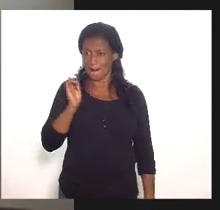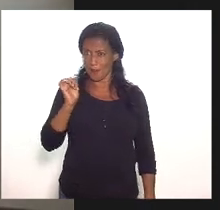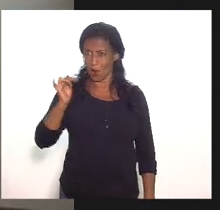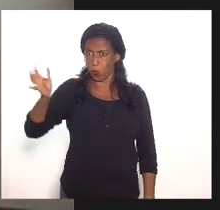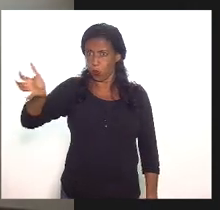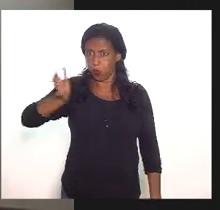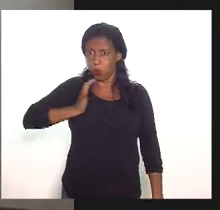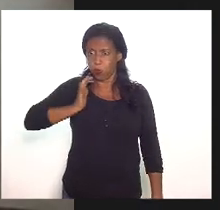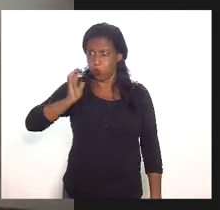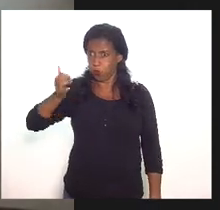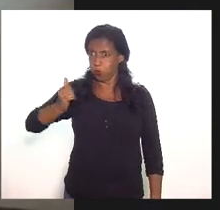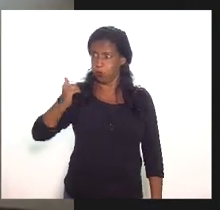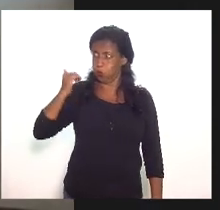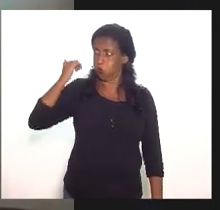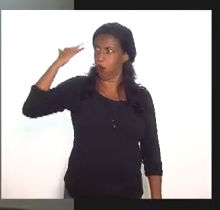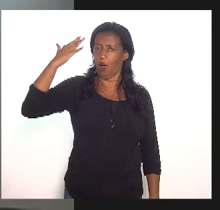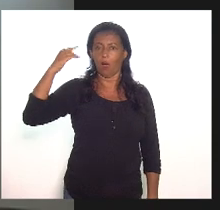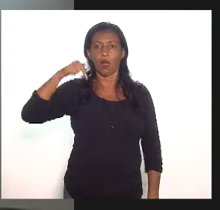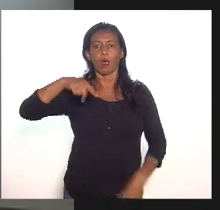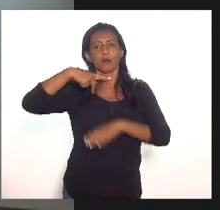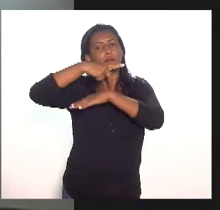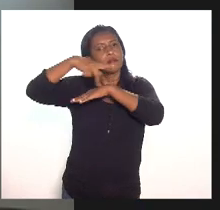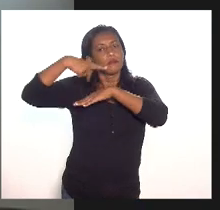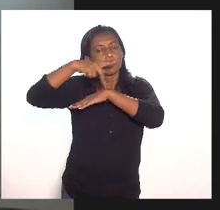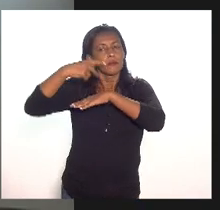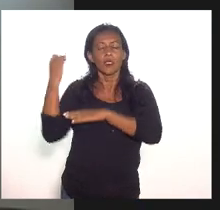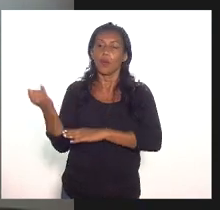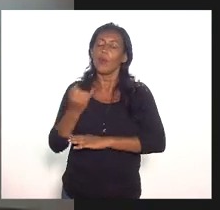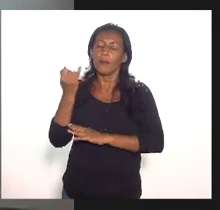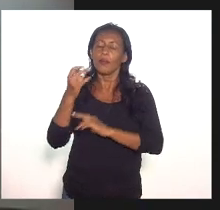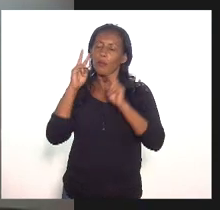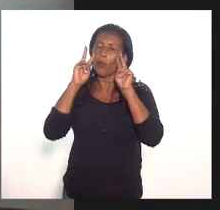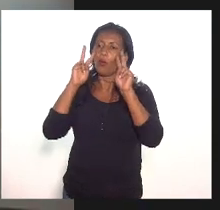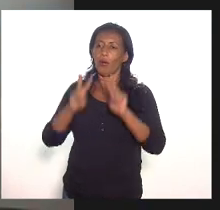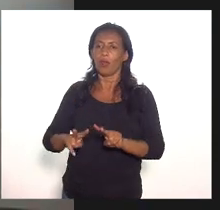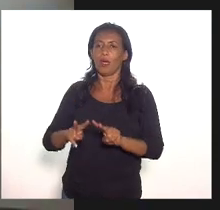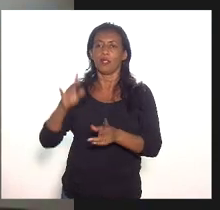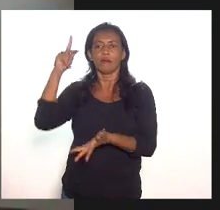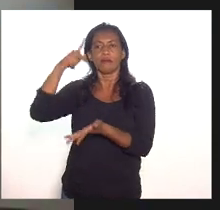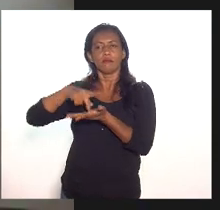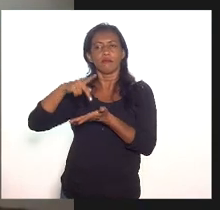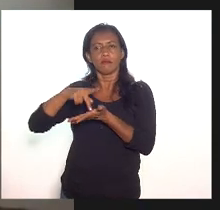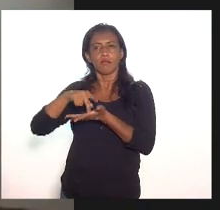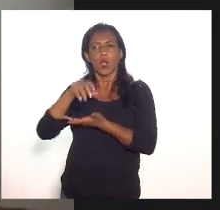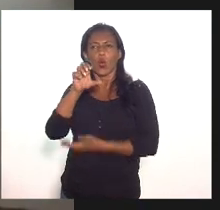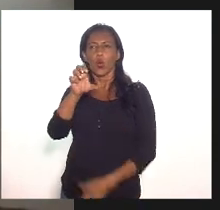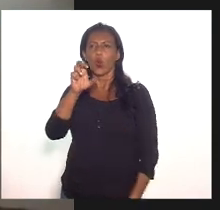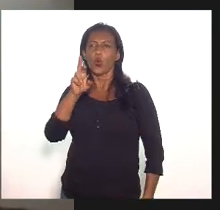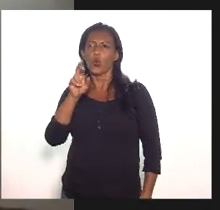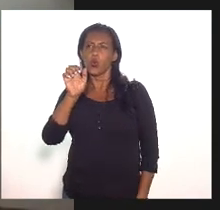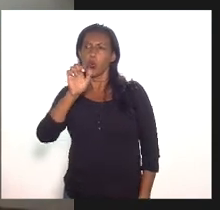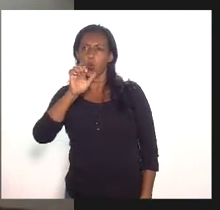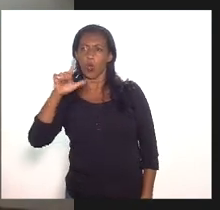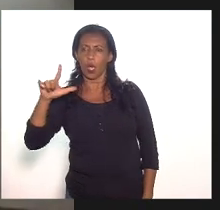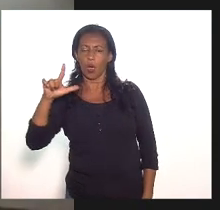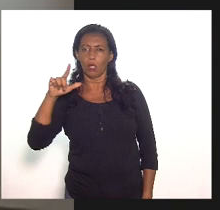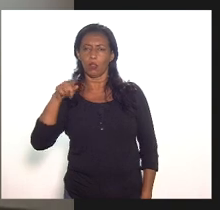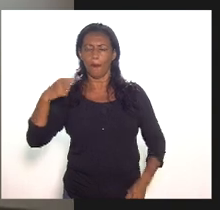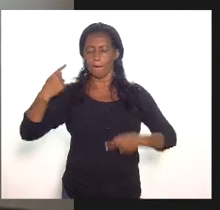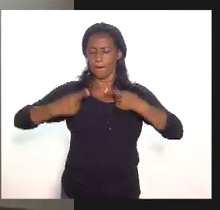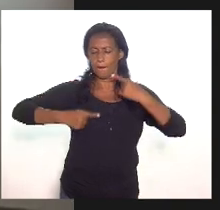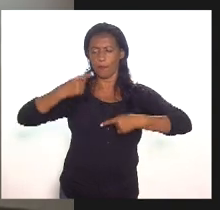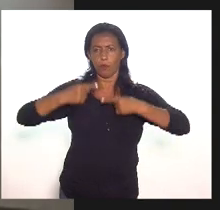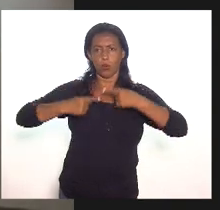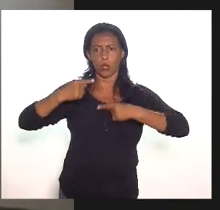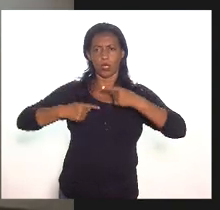país. Então é importante que a gente olhe para essa realidade cruel que permite, inclusive, políticas